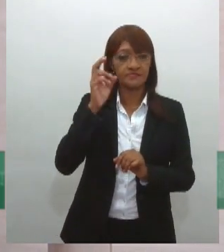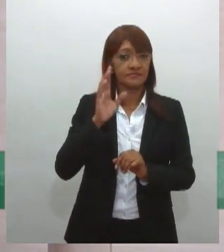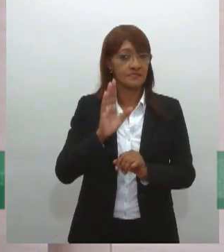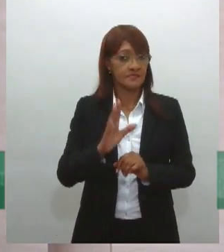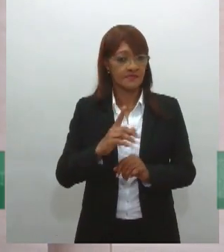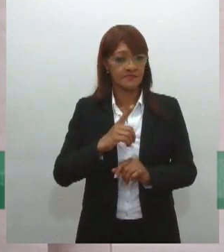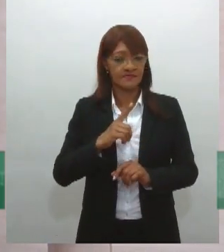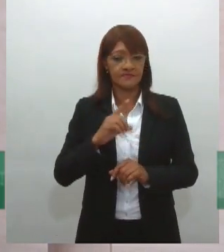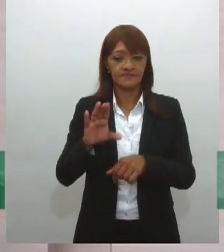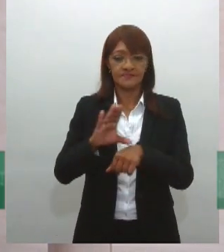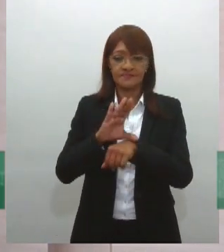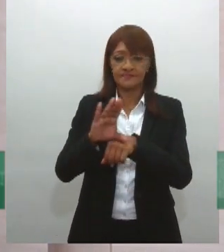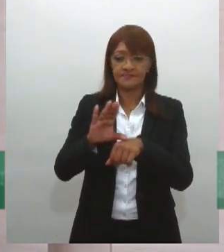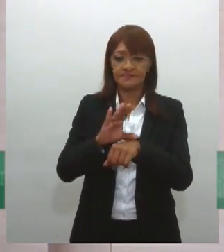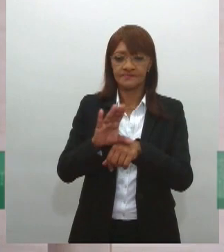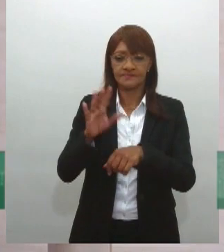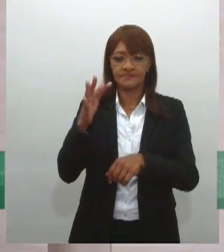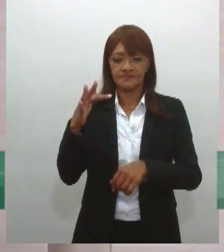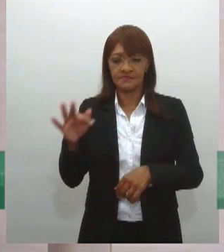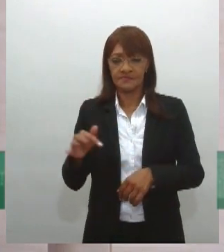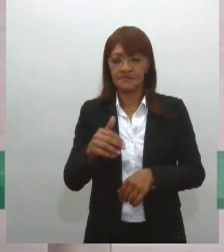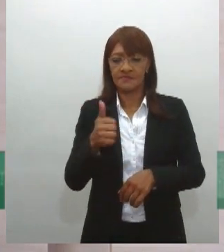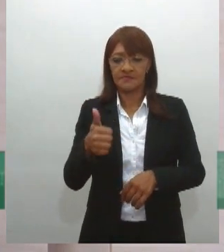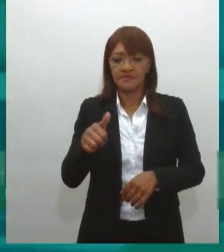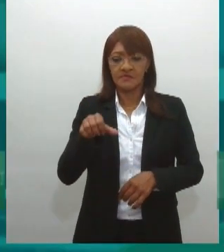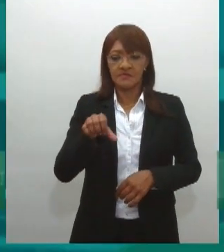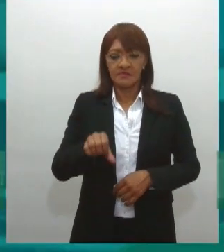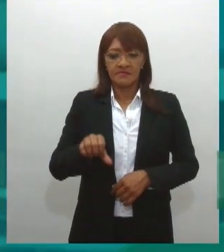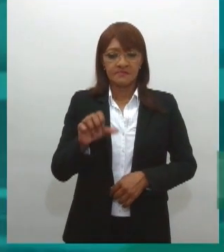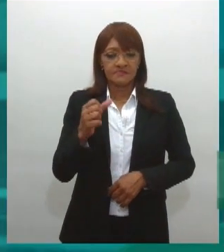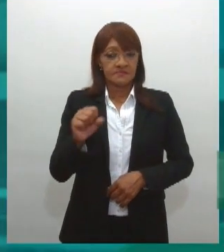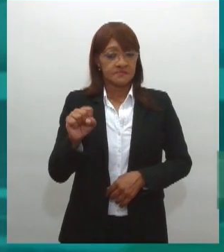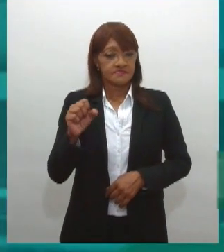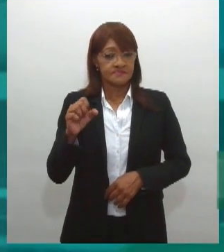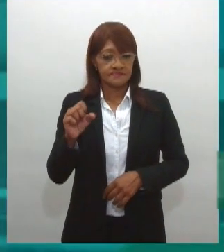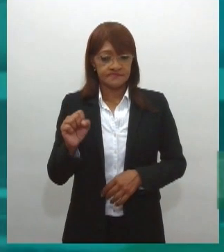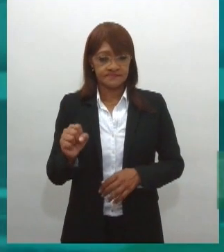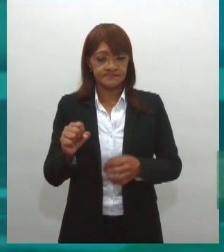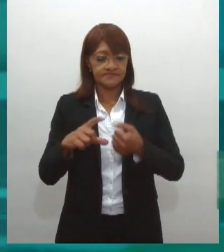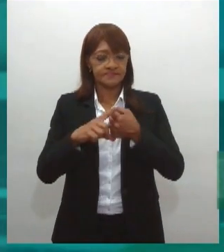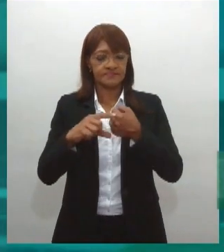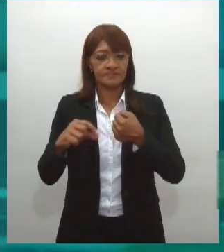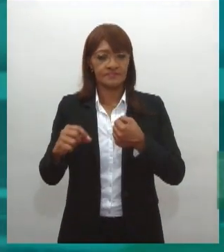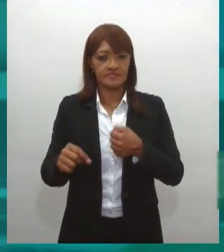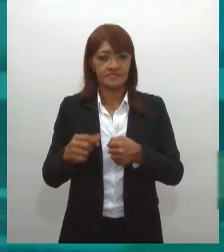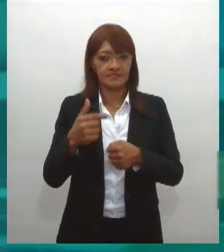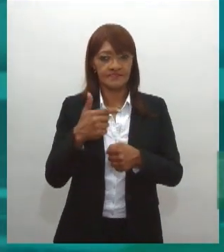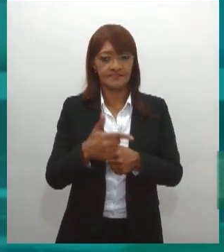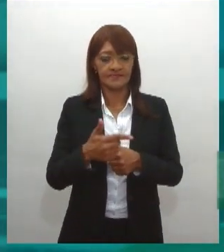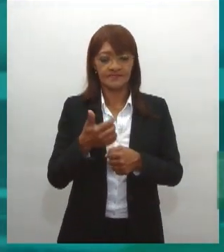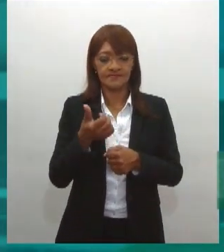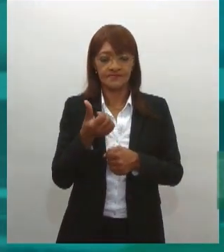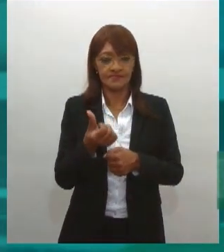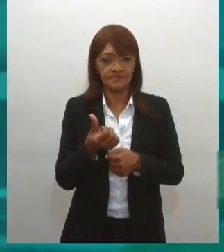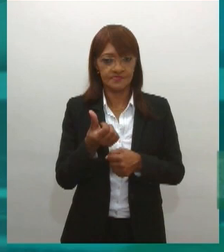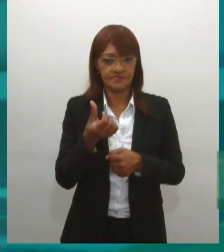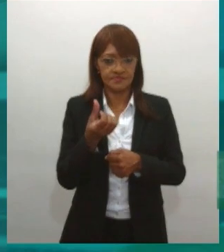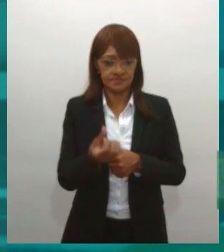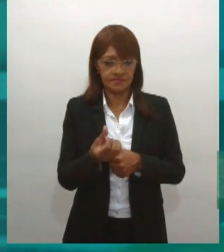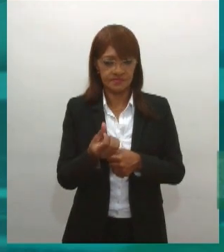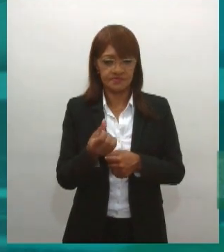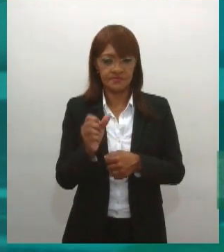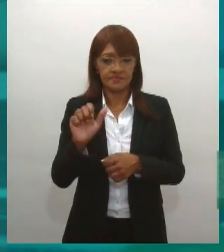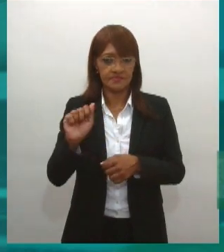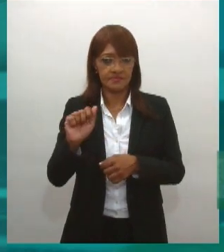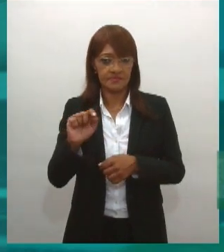Constituição Federal de 1988, no artigo 216-A, acrescentado pela Emenda